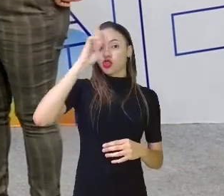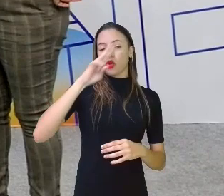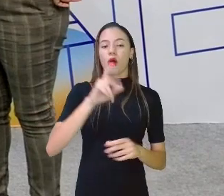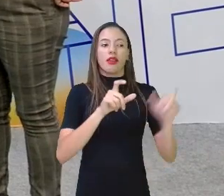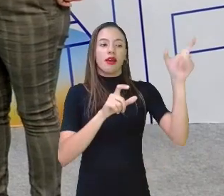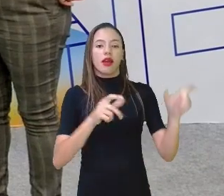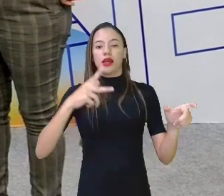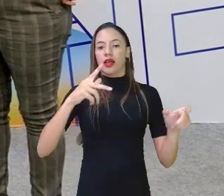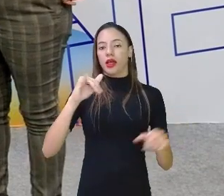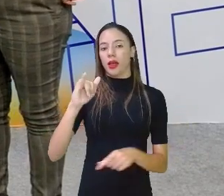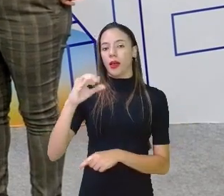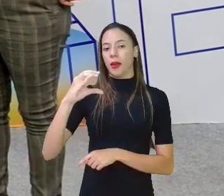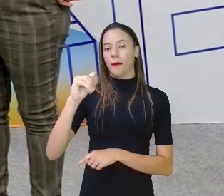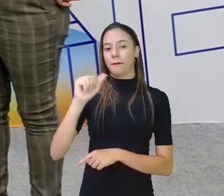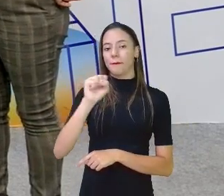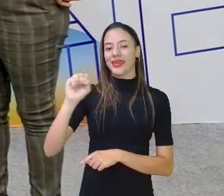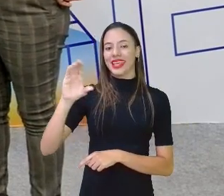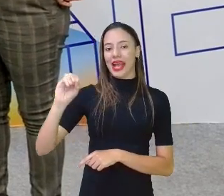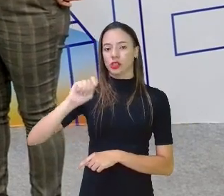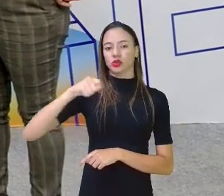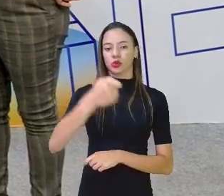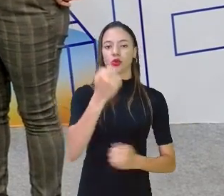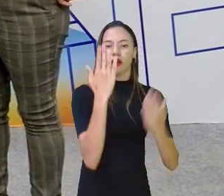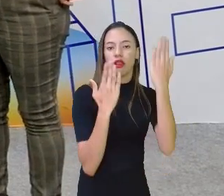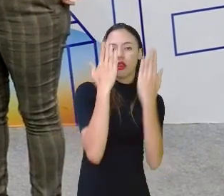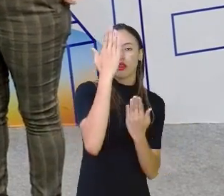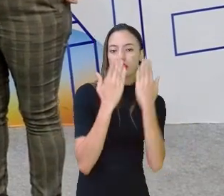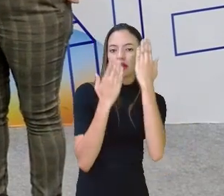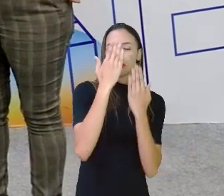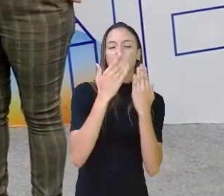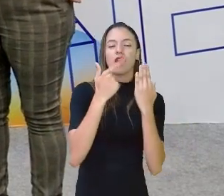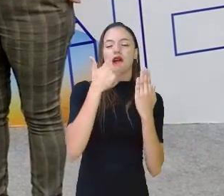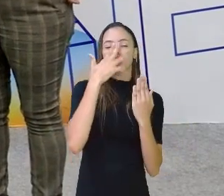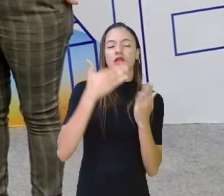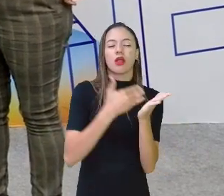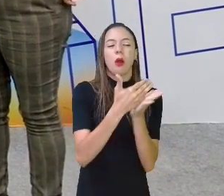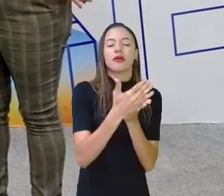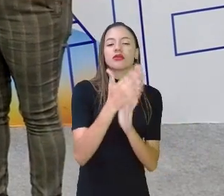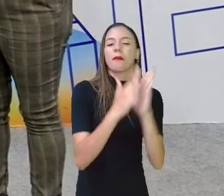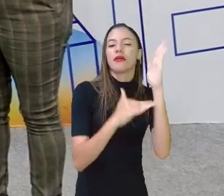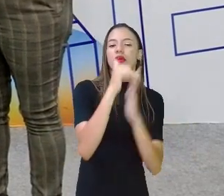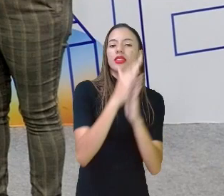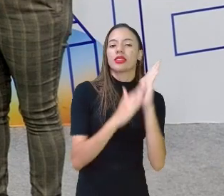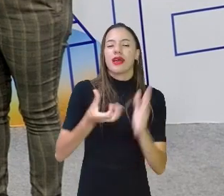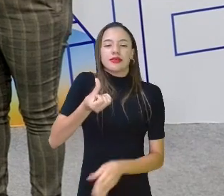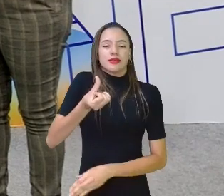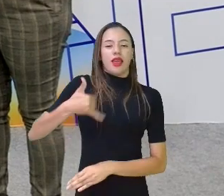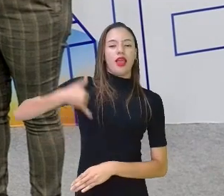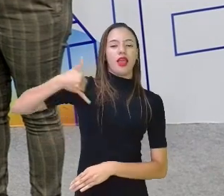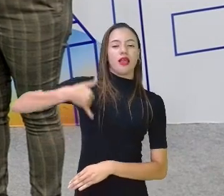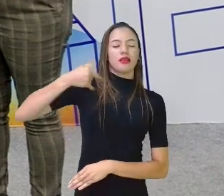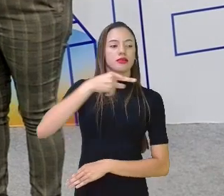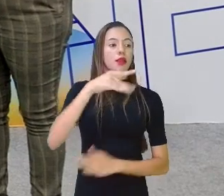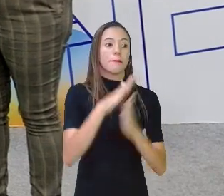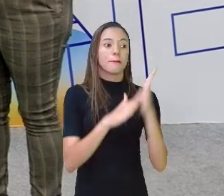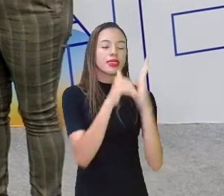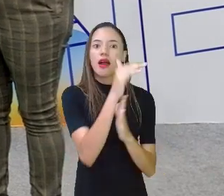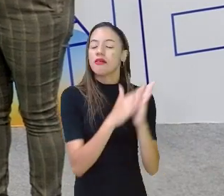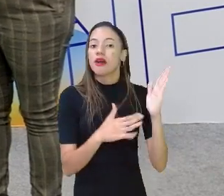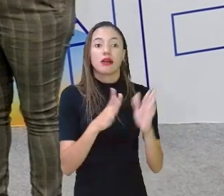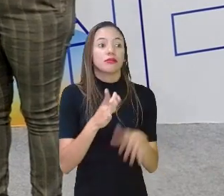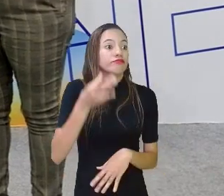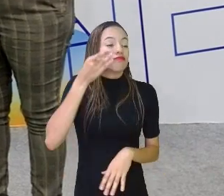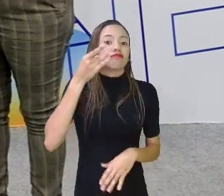aos 8 anos de idade, 6 para 8, não sei exatamente, não me lembro. E ele pintava uma coisa muito naturalista,